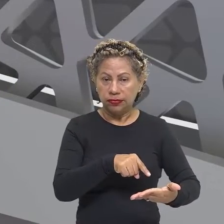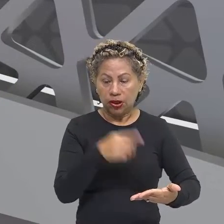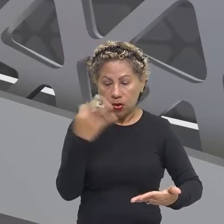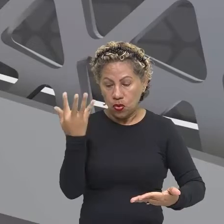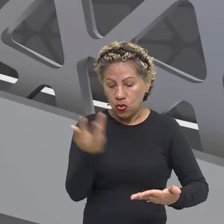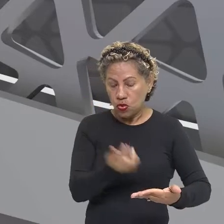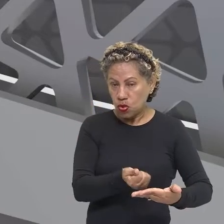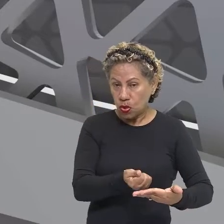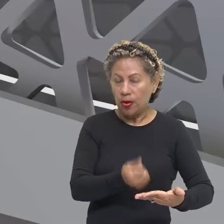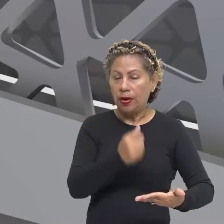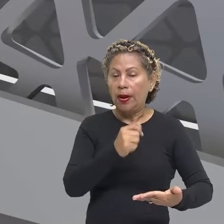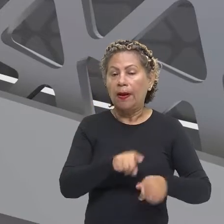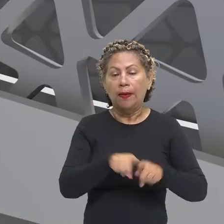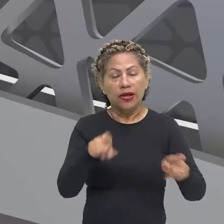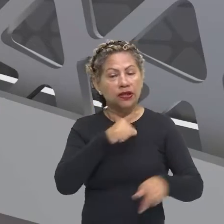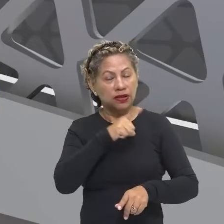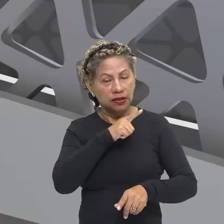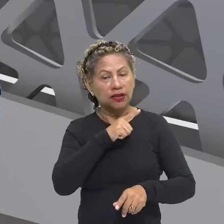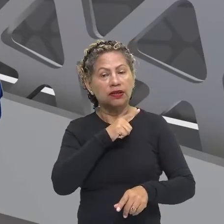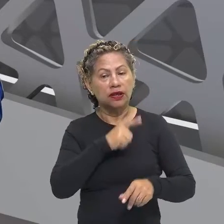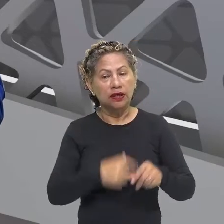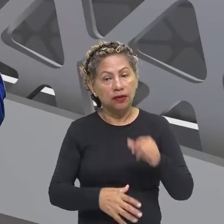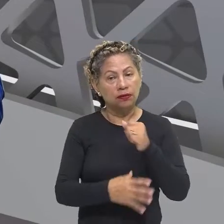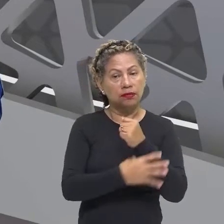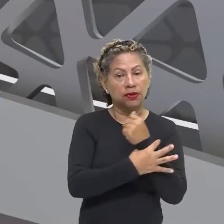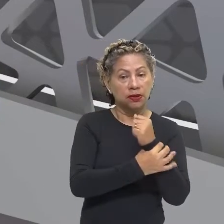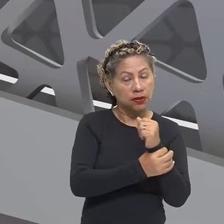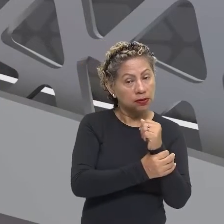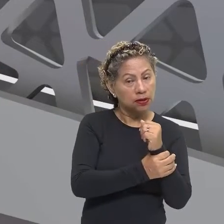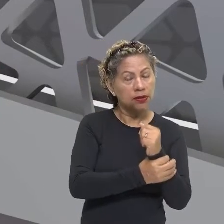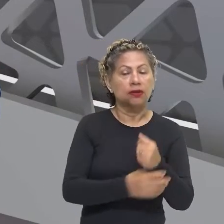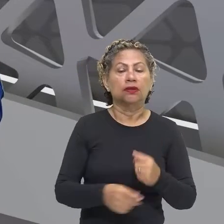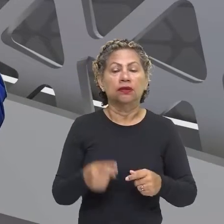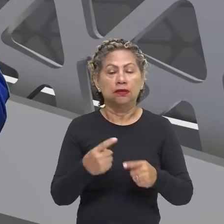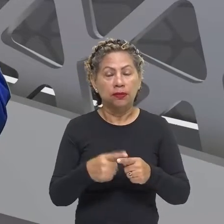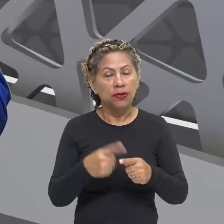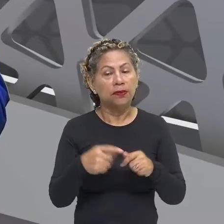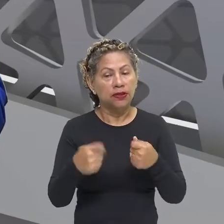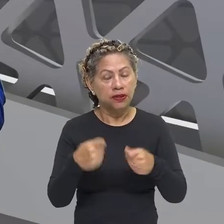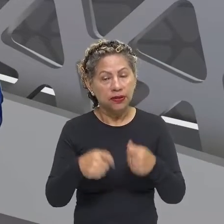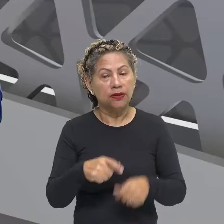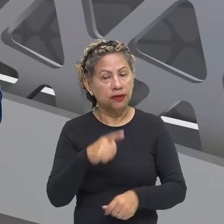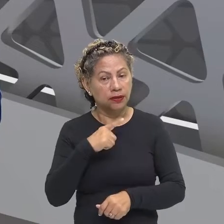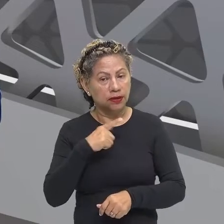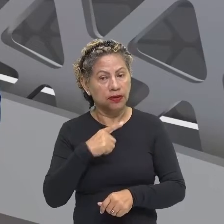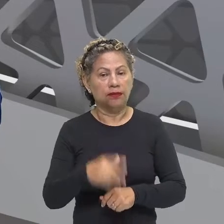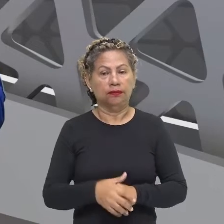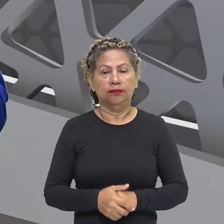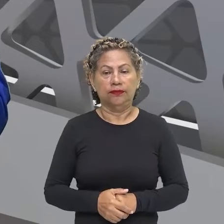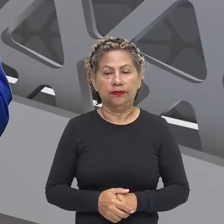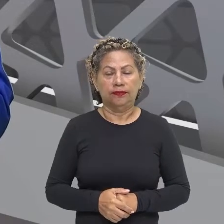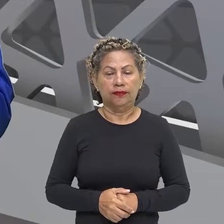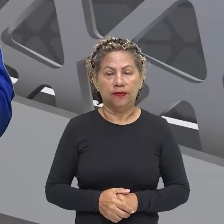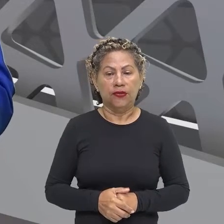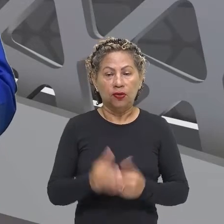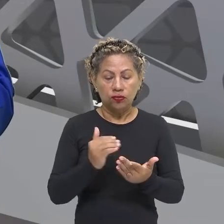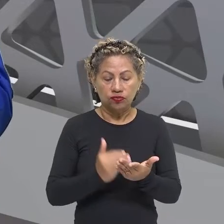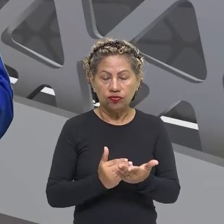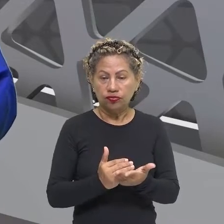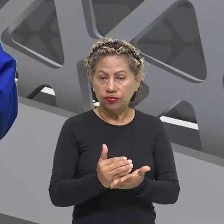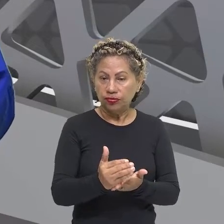operacional. Que é o que nós vamos verificar hoje. Nós temos que colocar o nosso